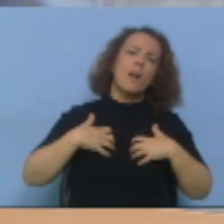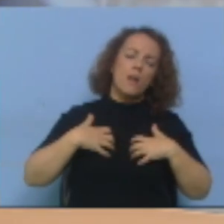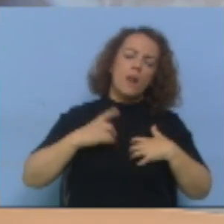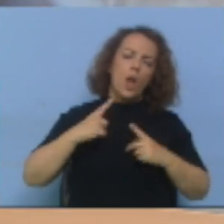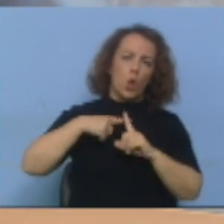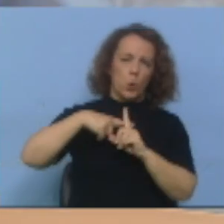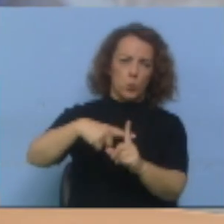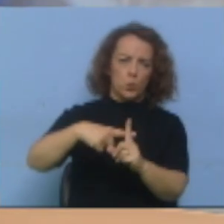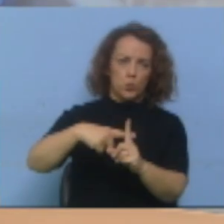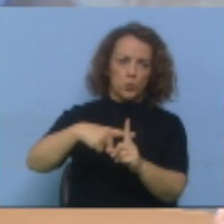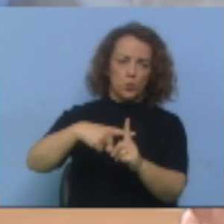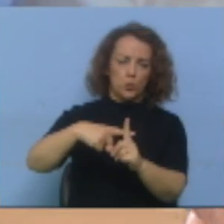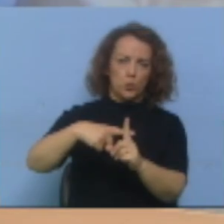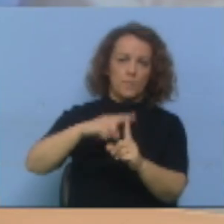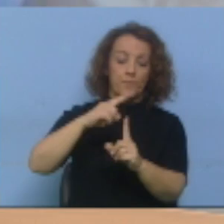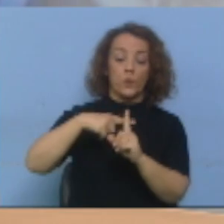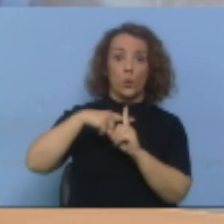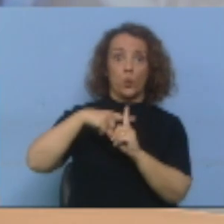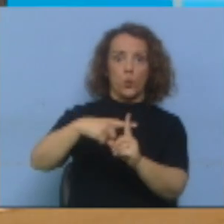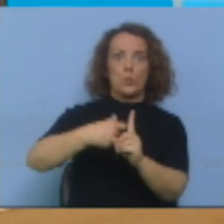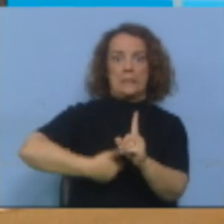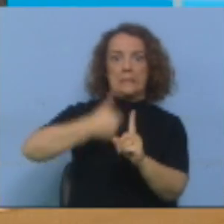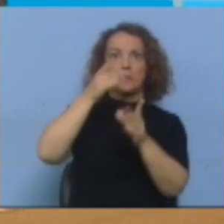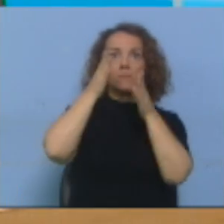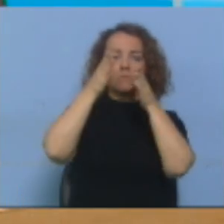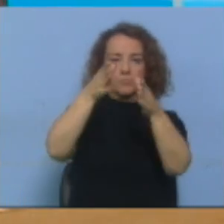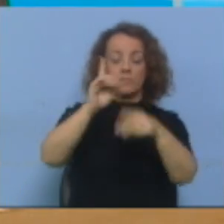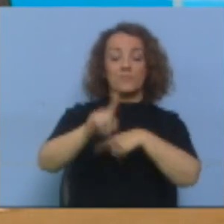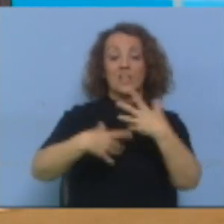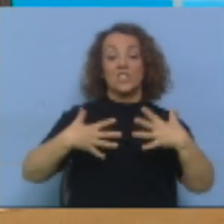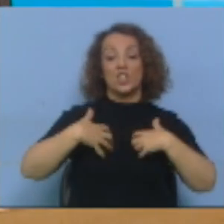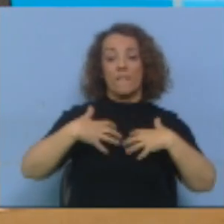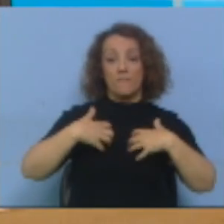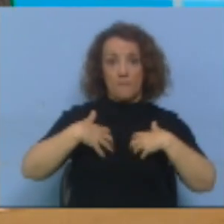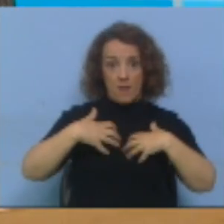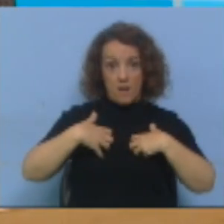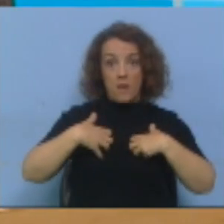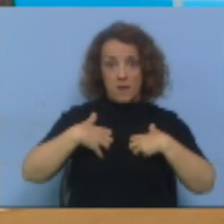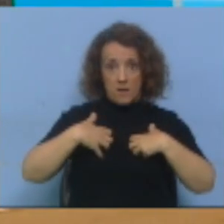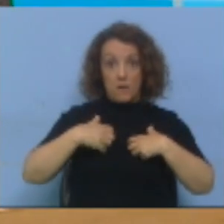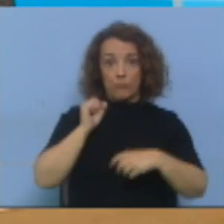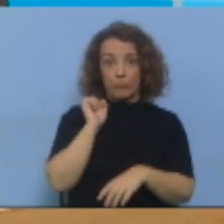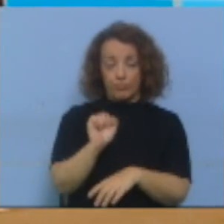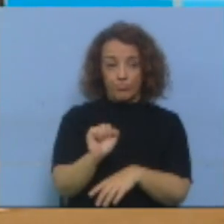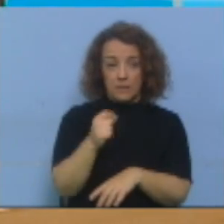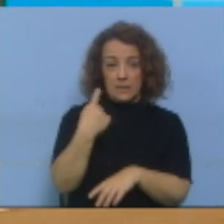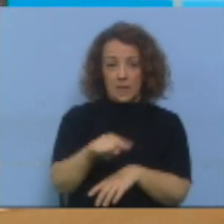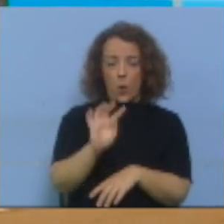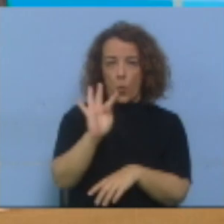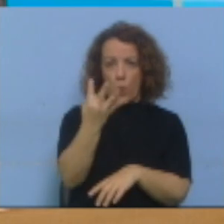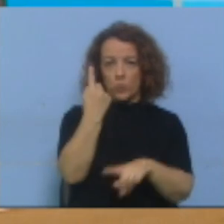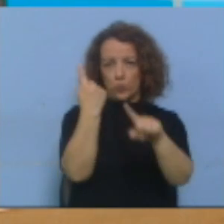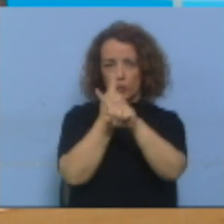cruz passa a ser a cruz o centro. O centro. Sexta-feira Santa, a celebração tem 4